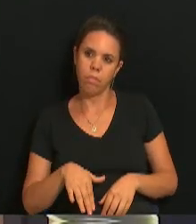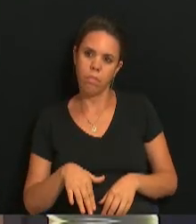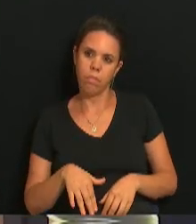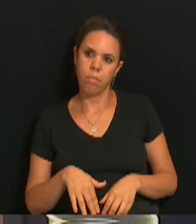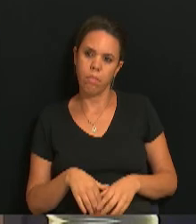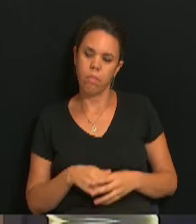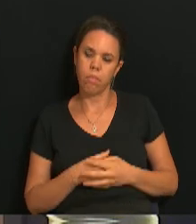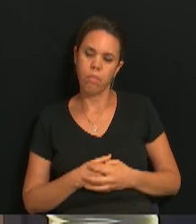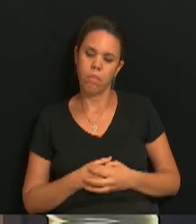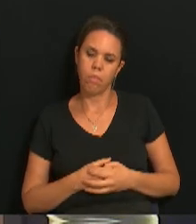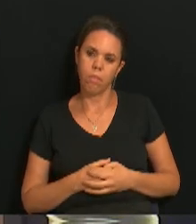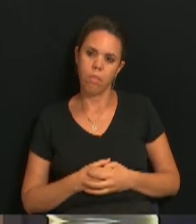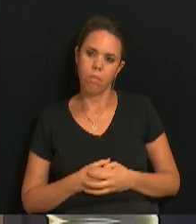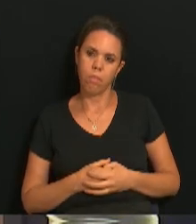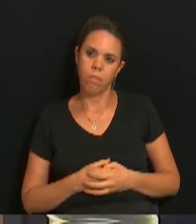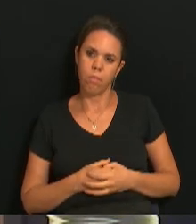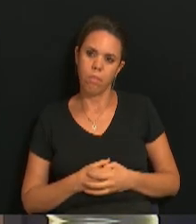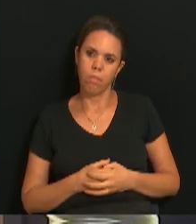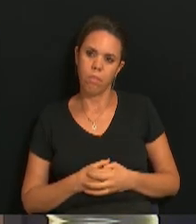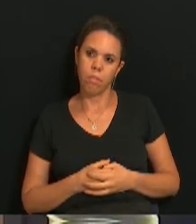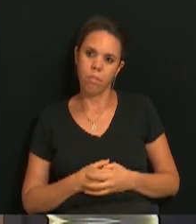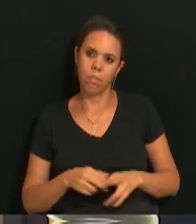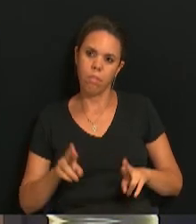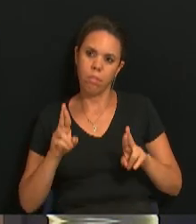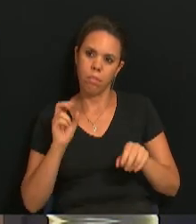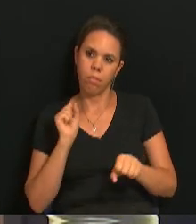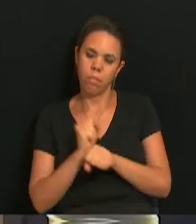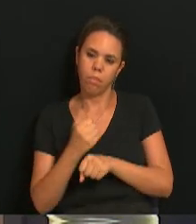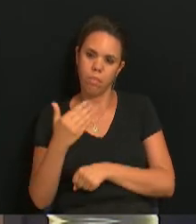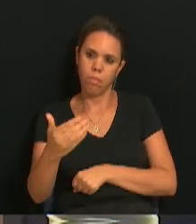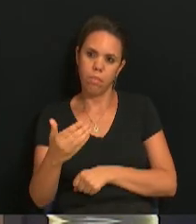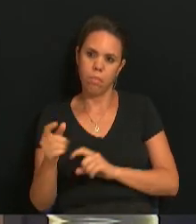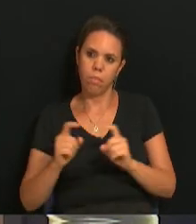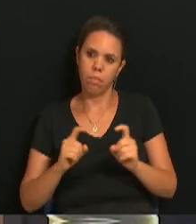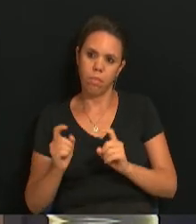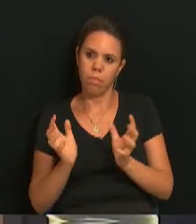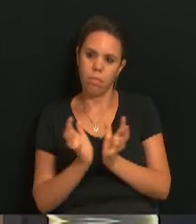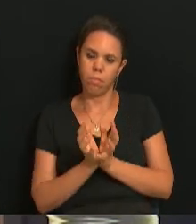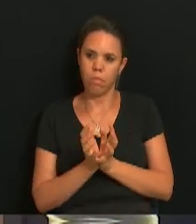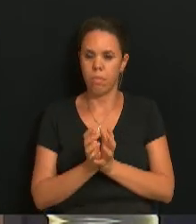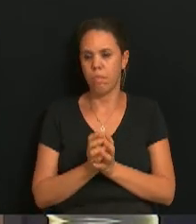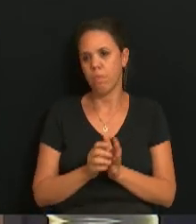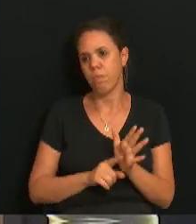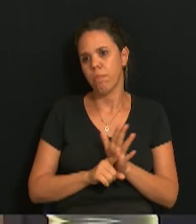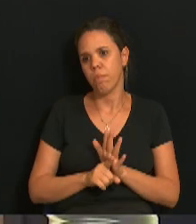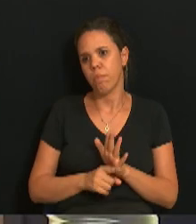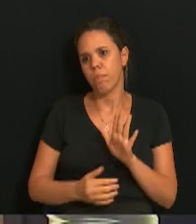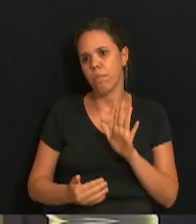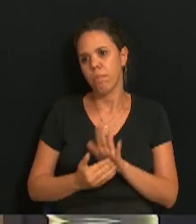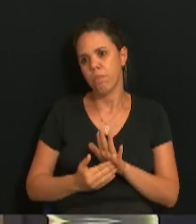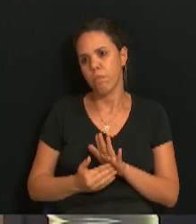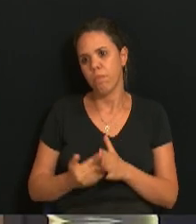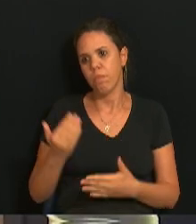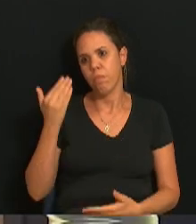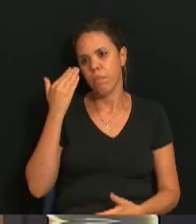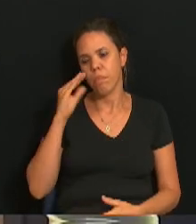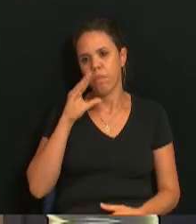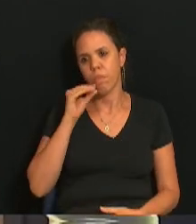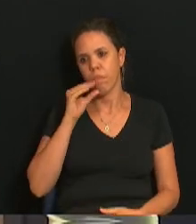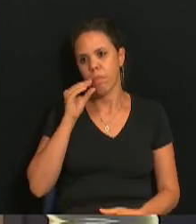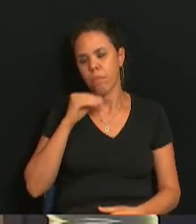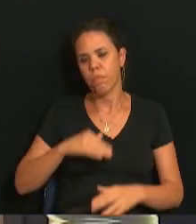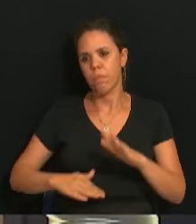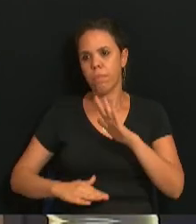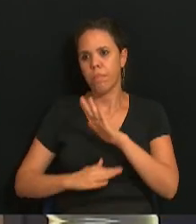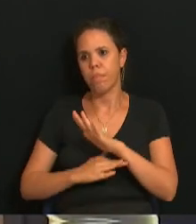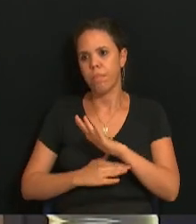de semana, e eu espero vocês na próxima reunião da Comissão de Estudos. E, por último, agradecer aos servidores dessa casa que